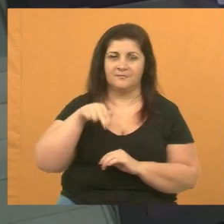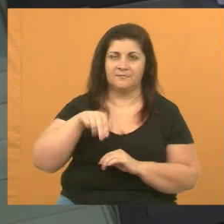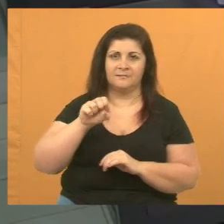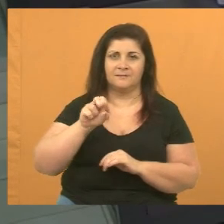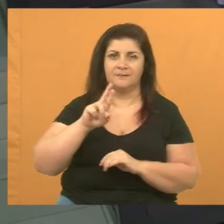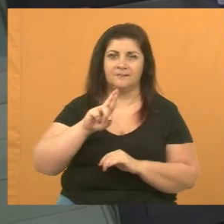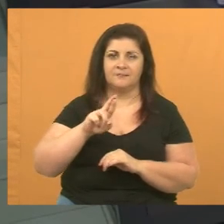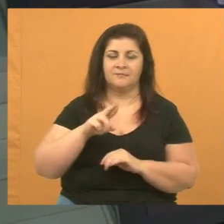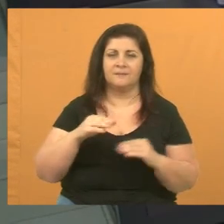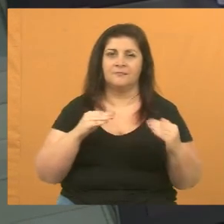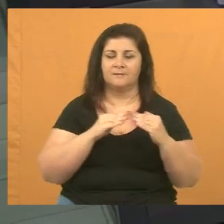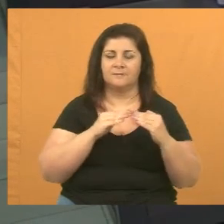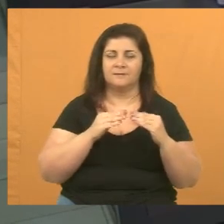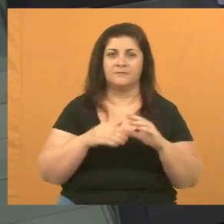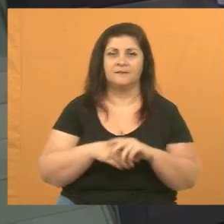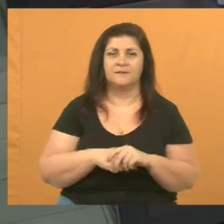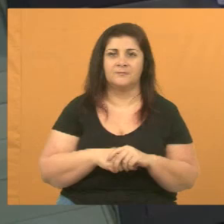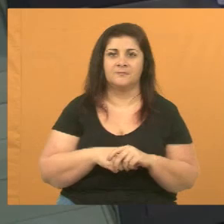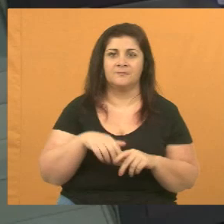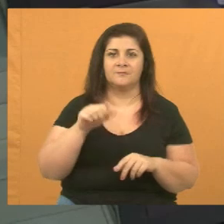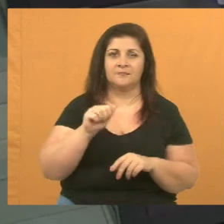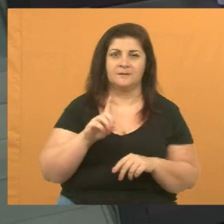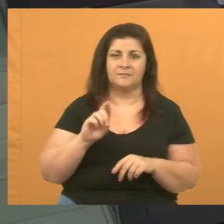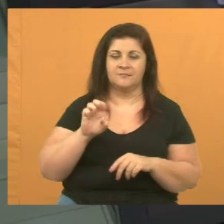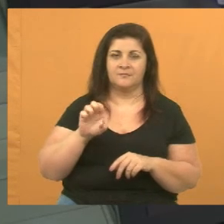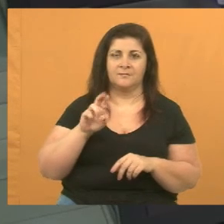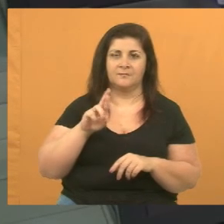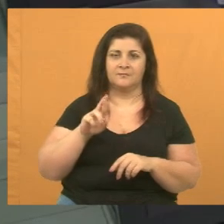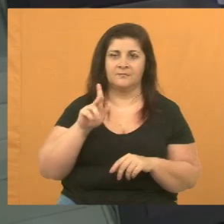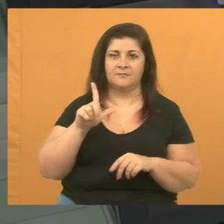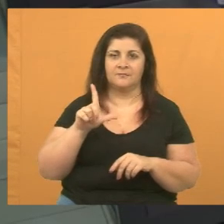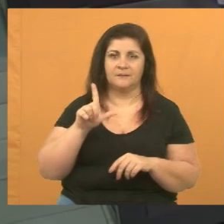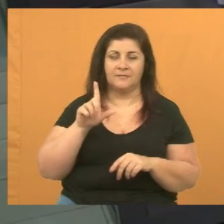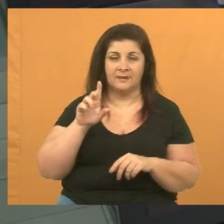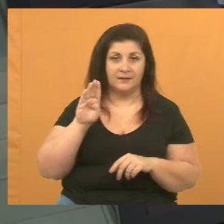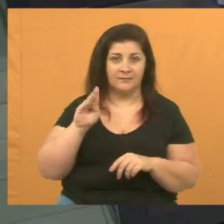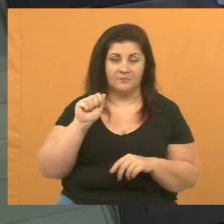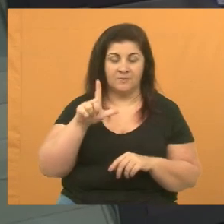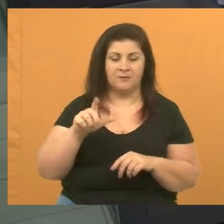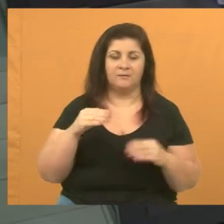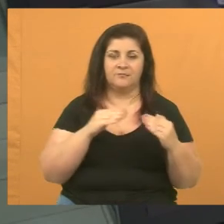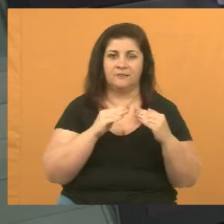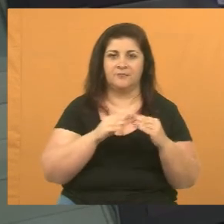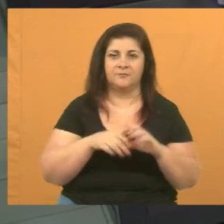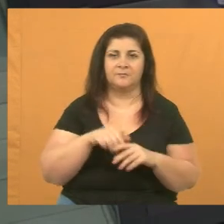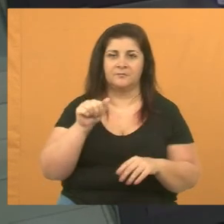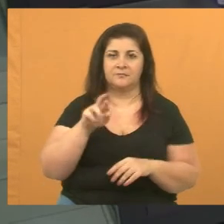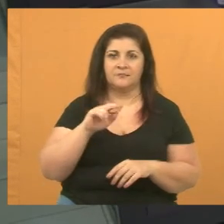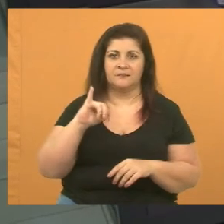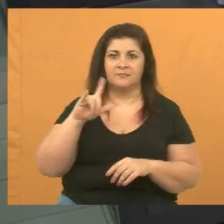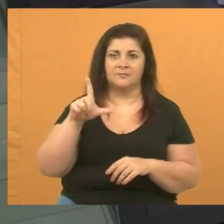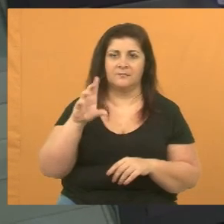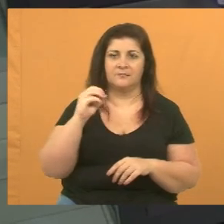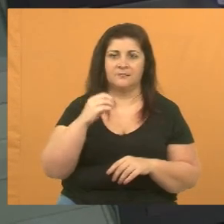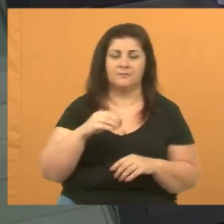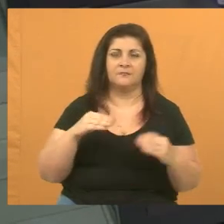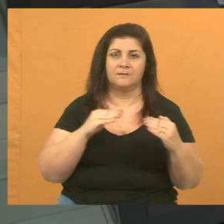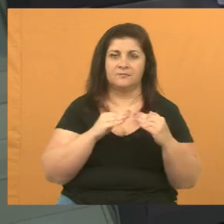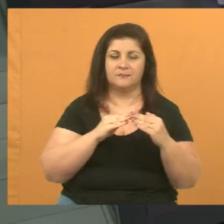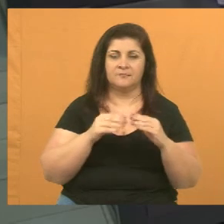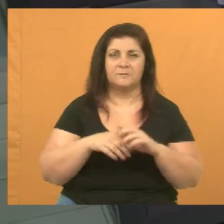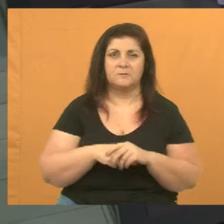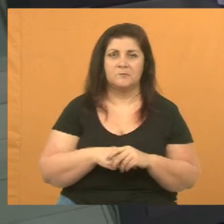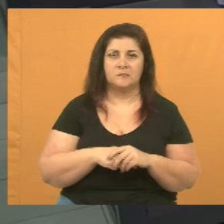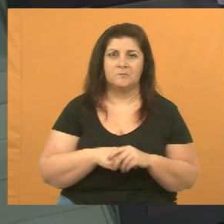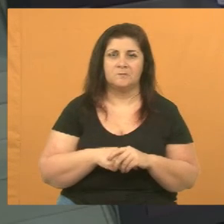Madureira? Favorável. Como vota vereador Aderbal Sodré? Favorável. Como vota vereador Arildo Batista? Favorável.